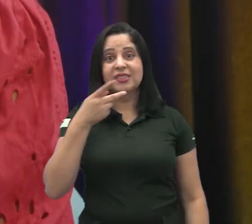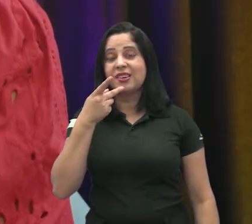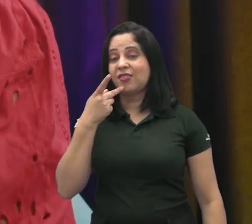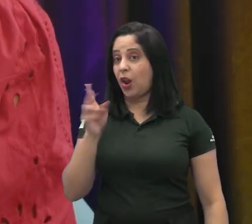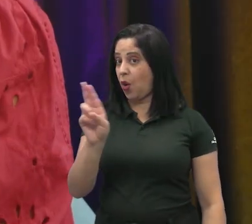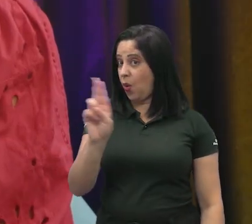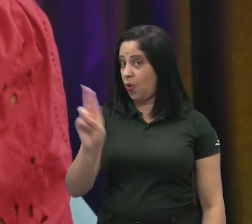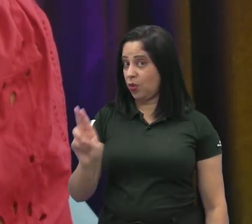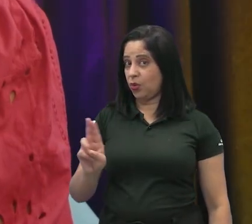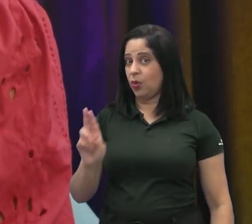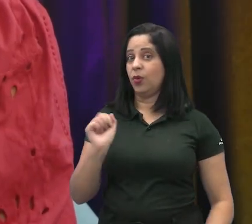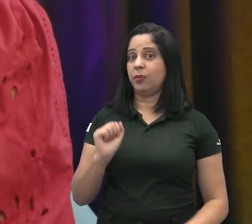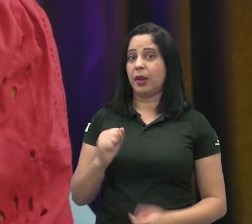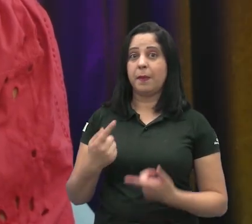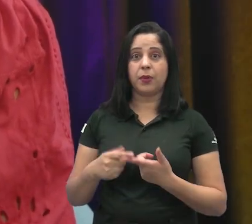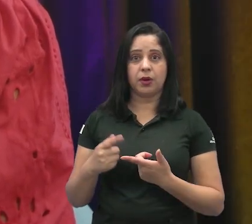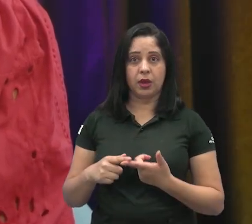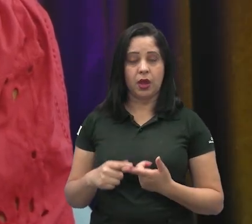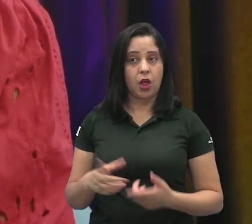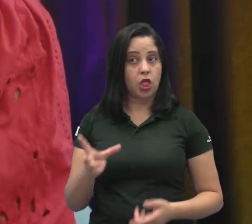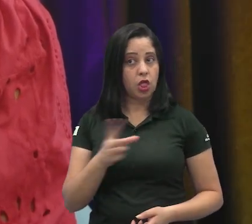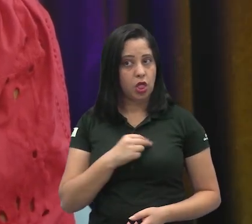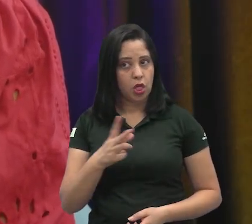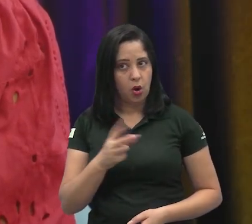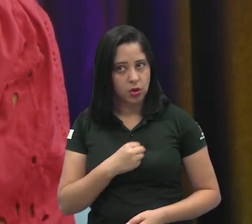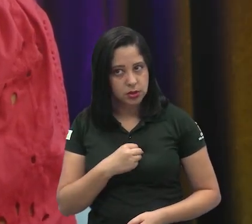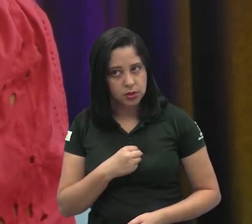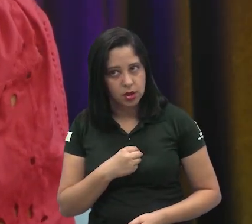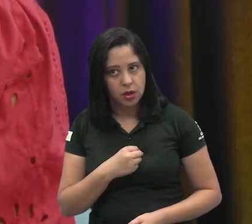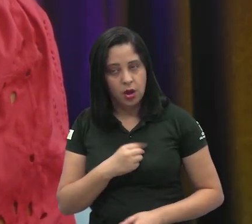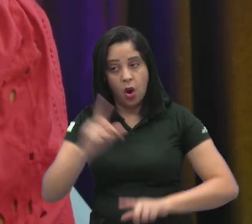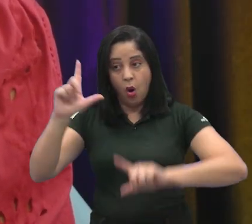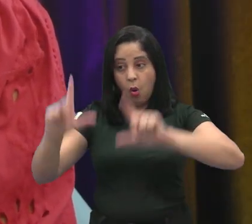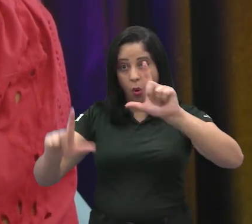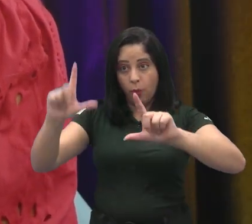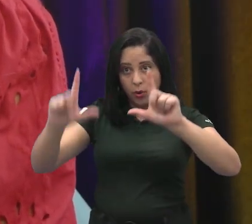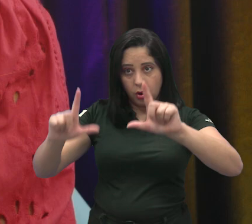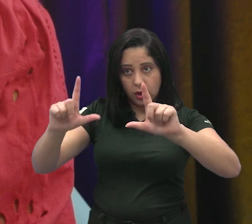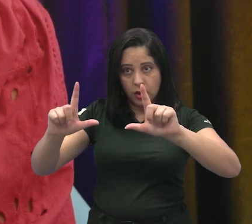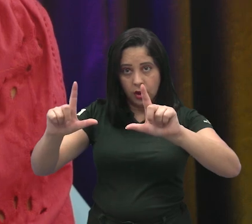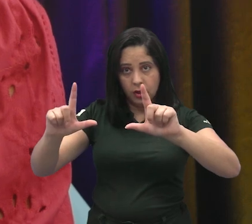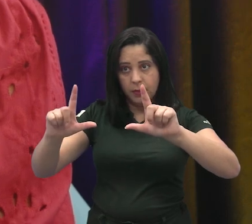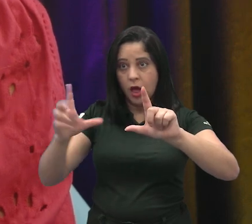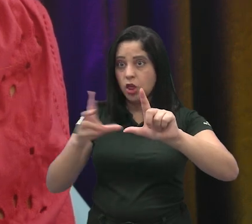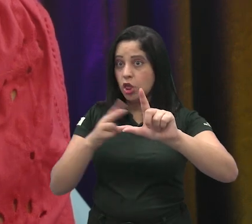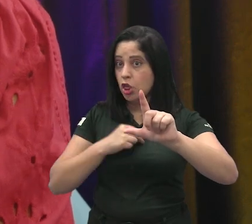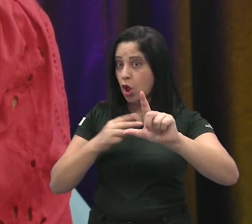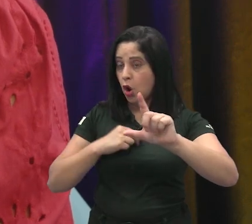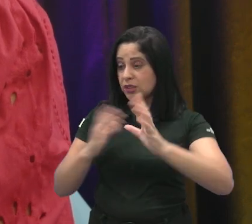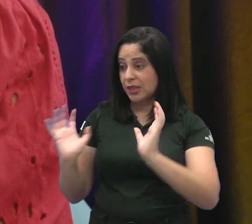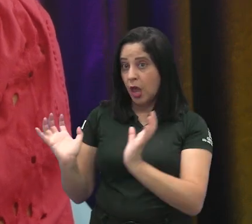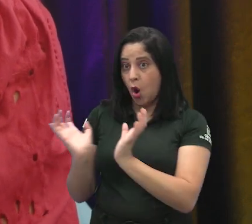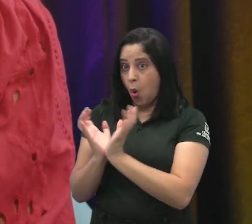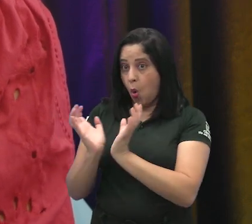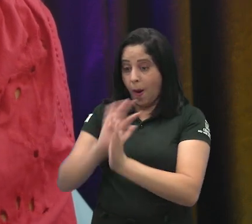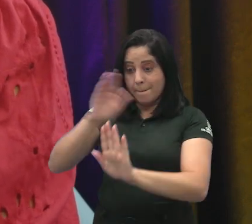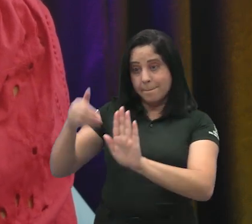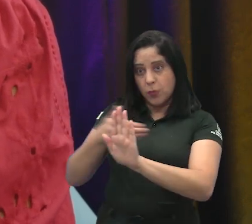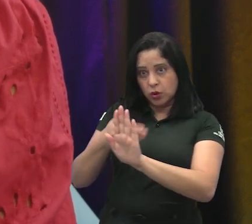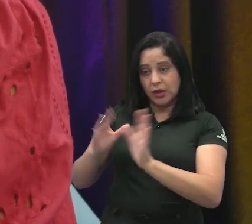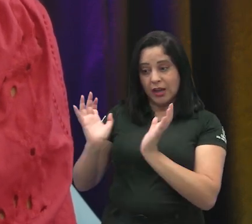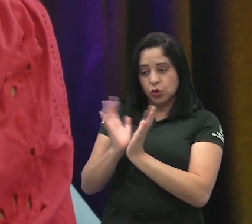que auxiliam no processo, porque, gente, para fazer o programa acontecer, todos os programas tem toda uma equipe por trás